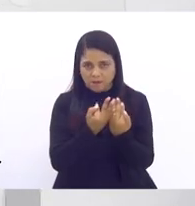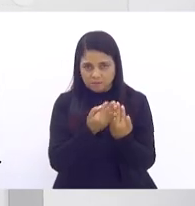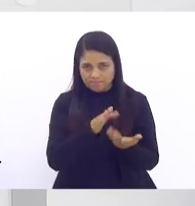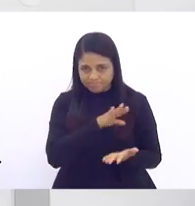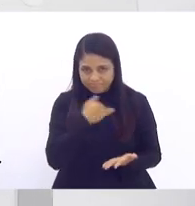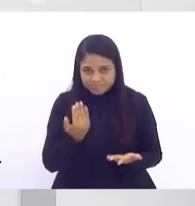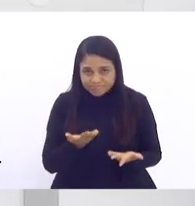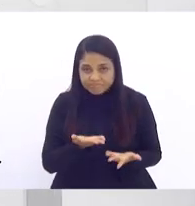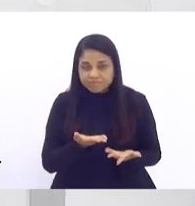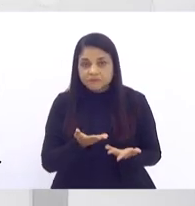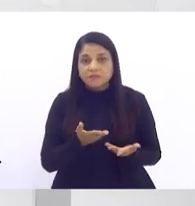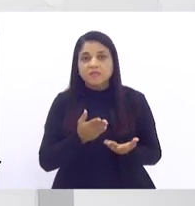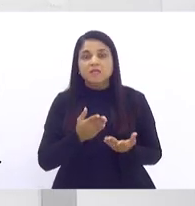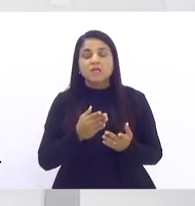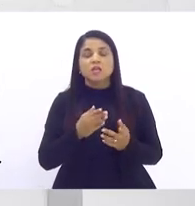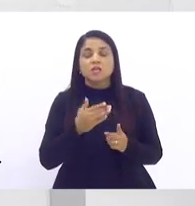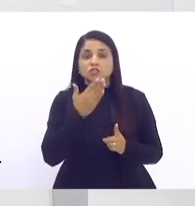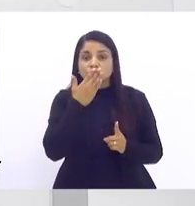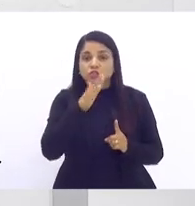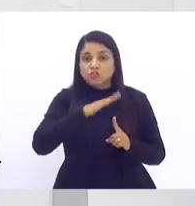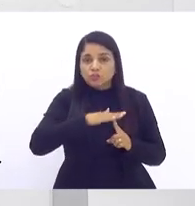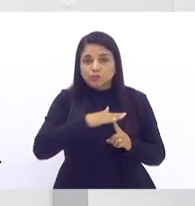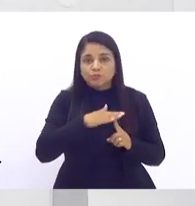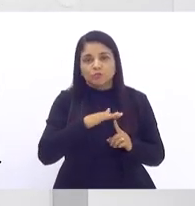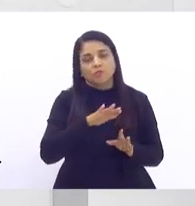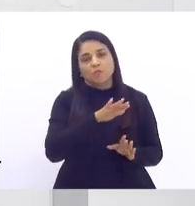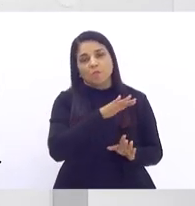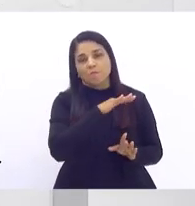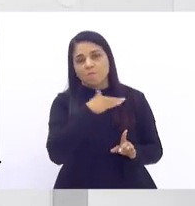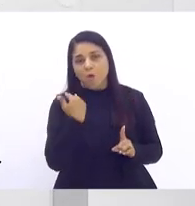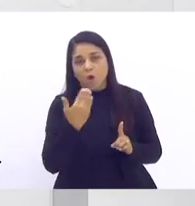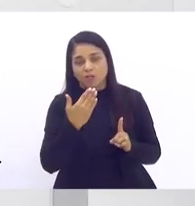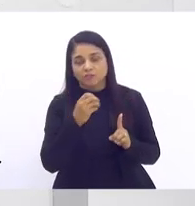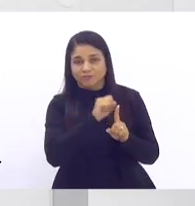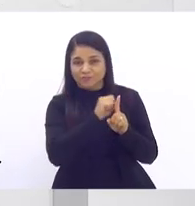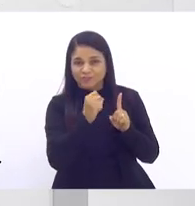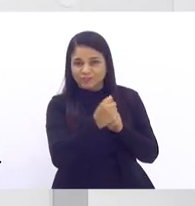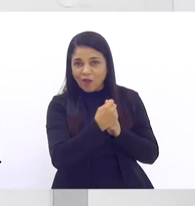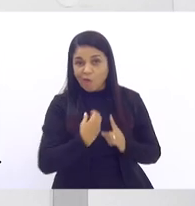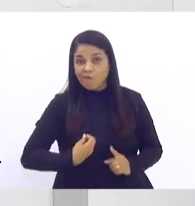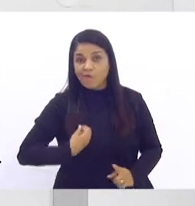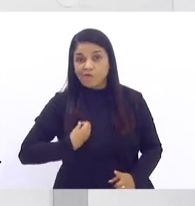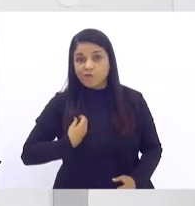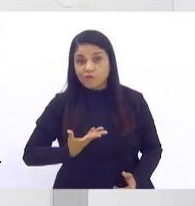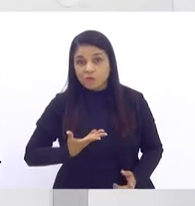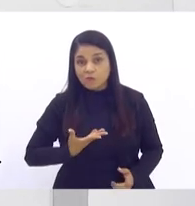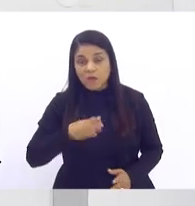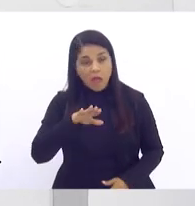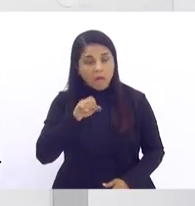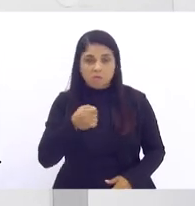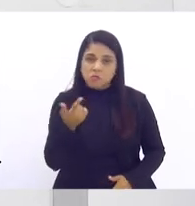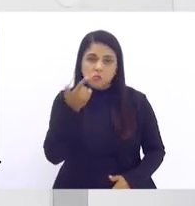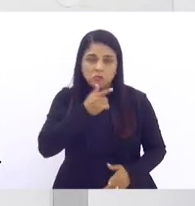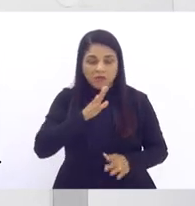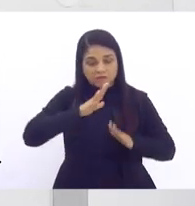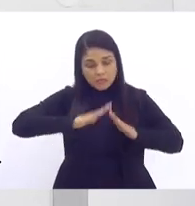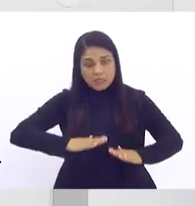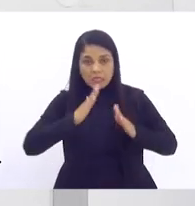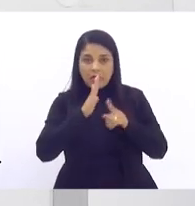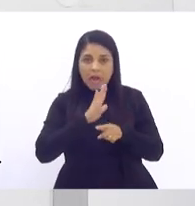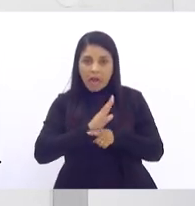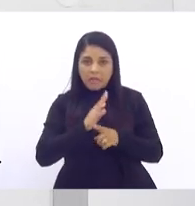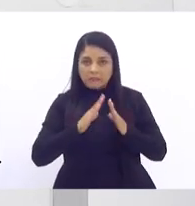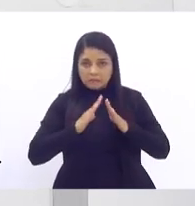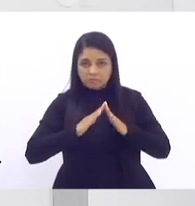a morte social é a pior tipo de morte que existe porque é a morte em Vida Aonde a mãe não consegue mais sair de casa porque